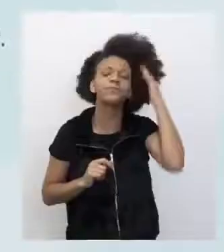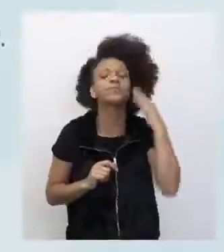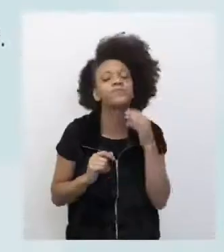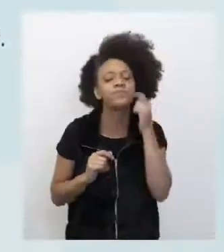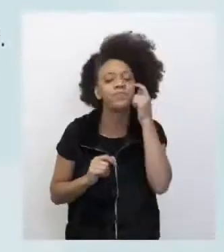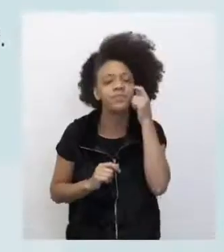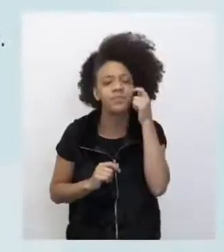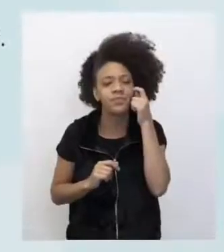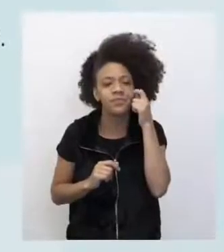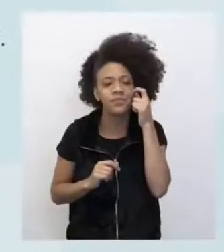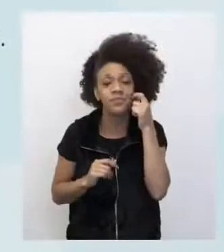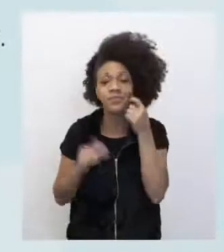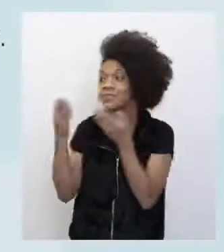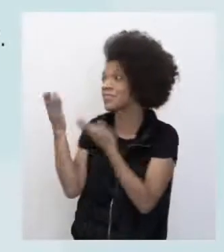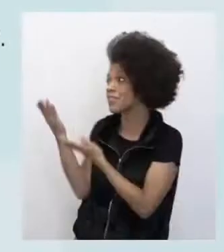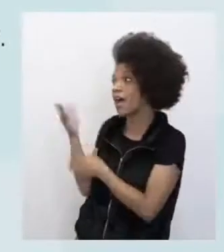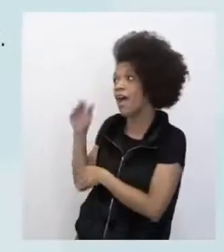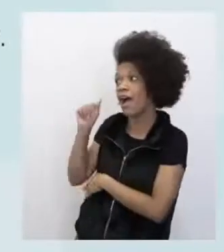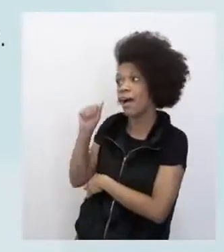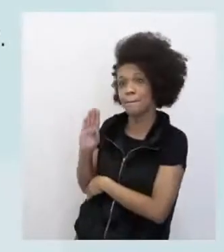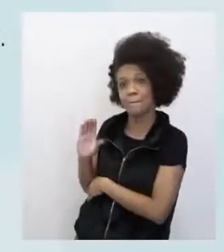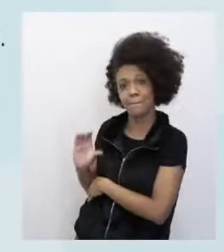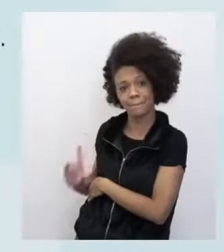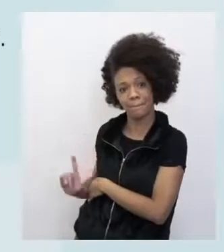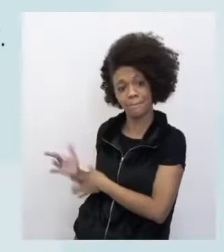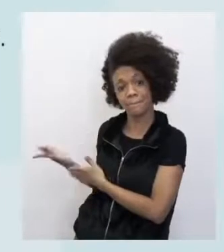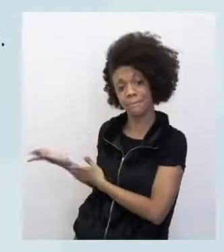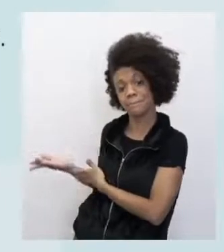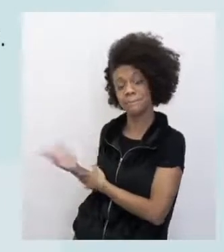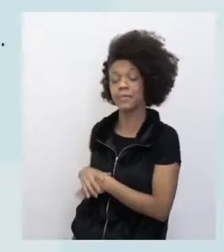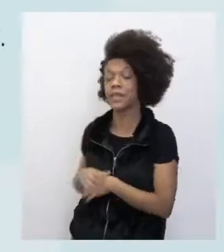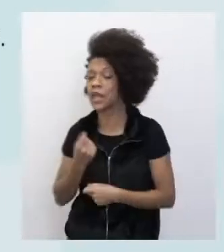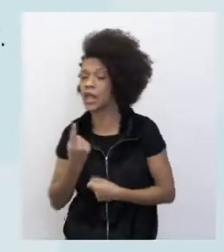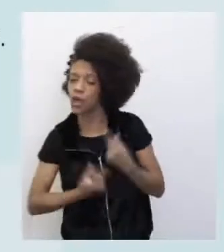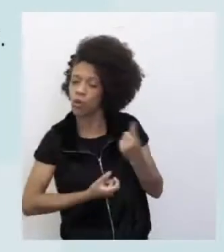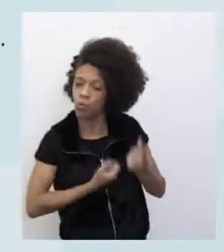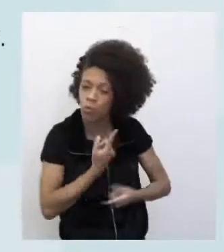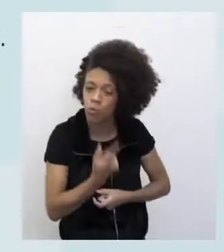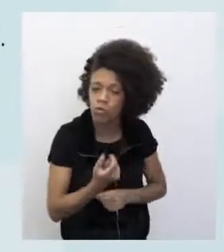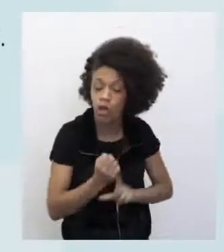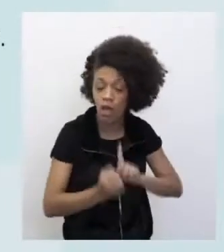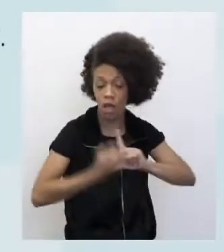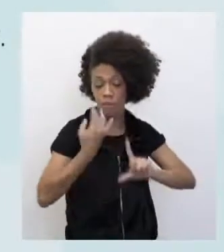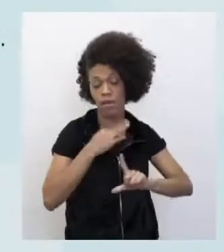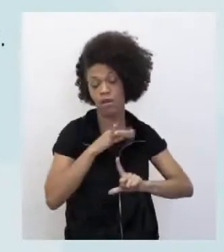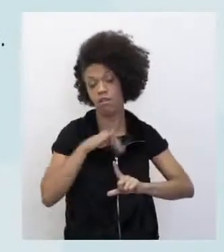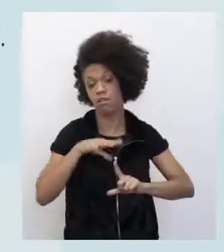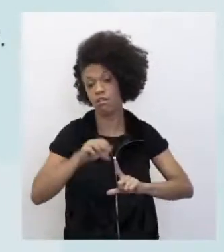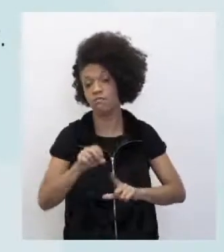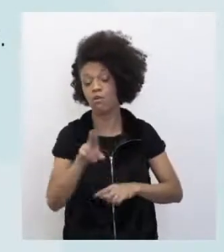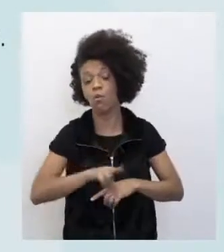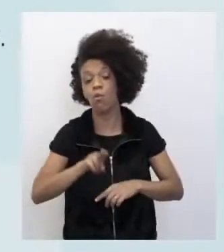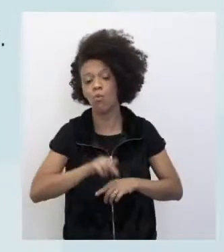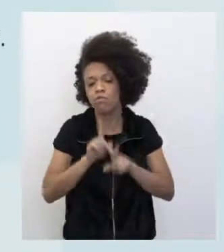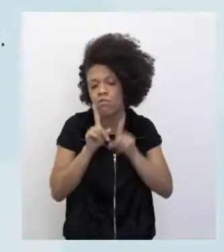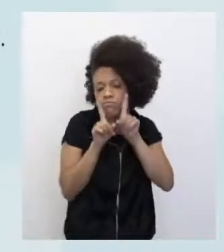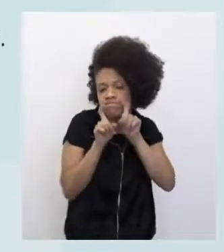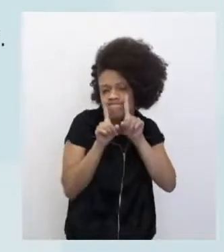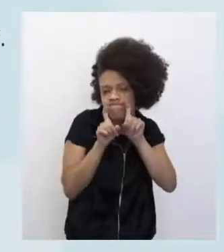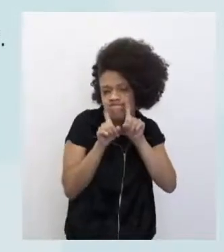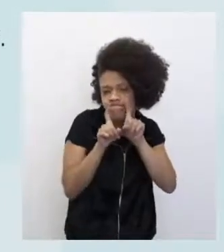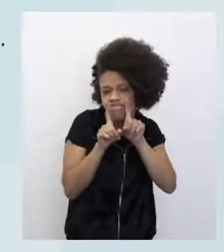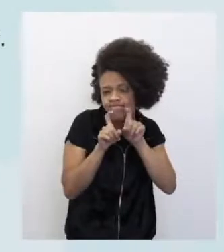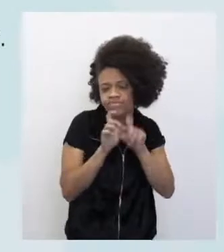agora, gente, A, B ou C, hein? Em determinados momentos, a blogueira Thaís utiliza aspas. Analise